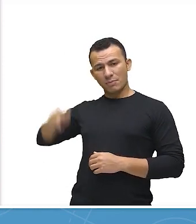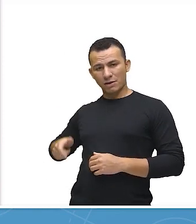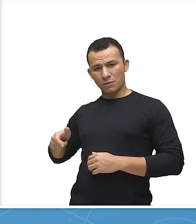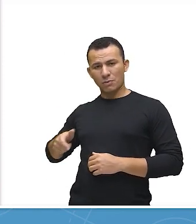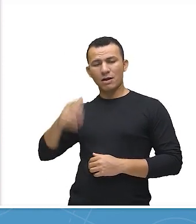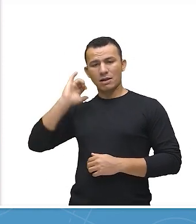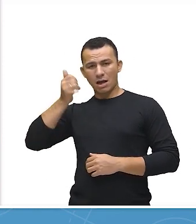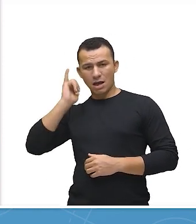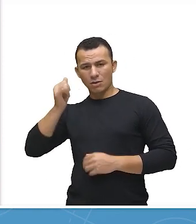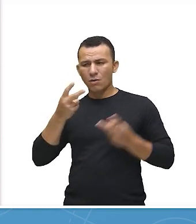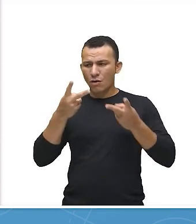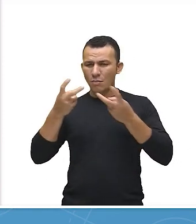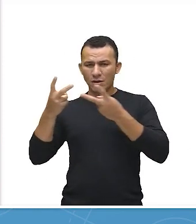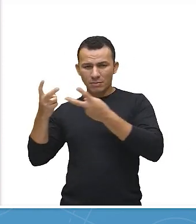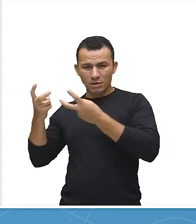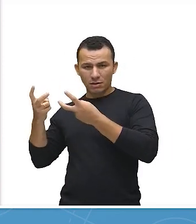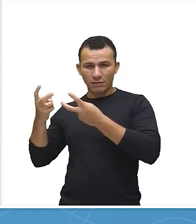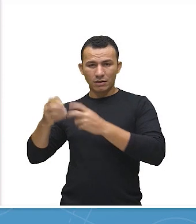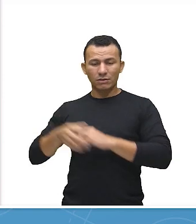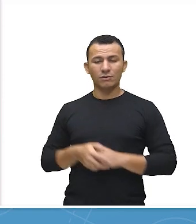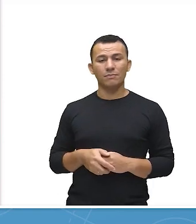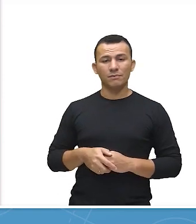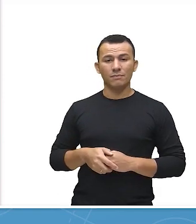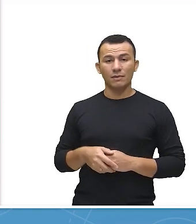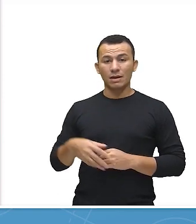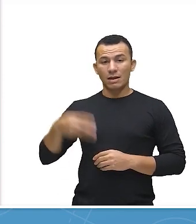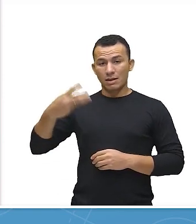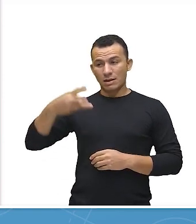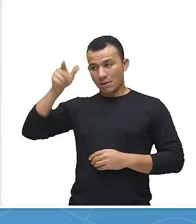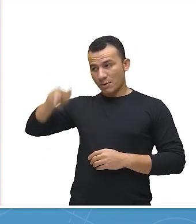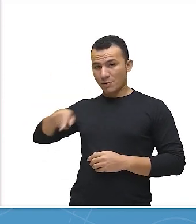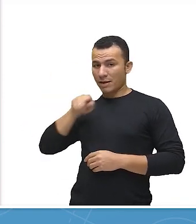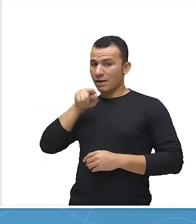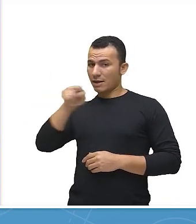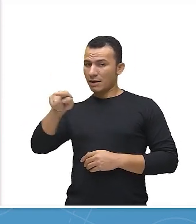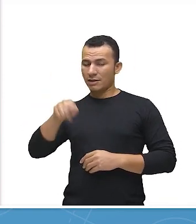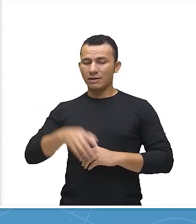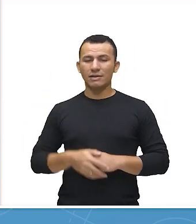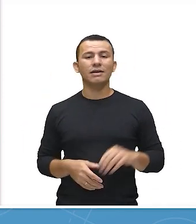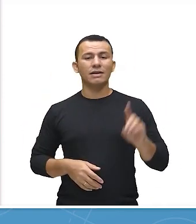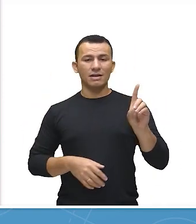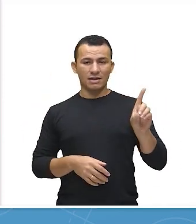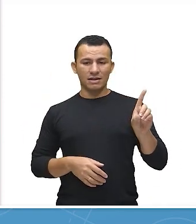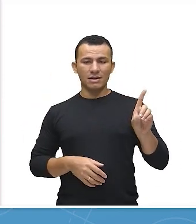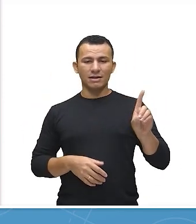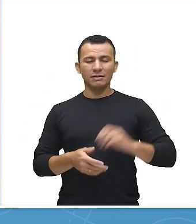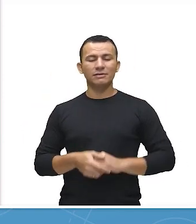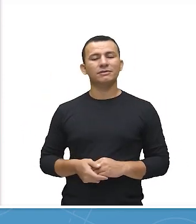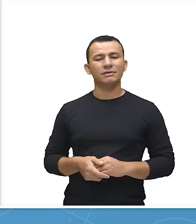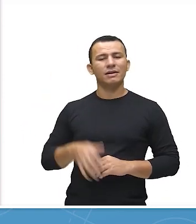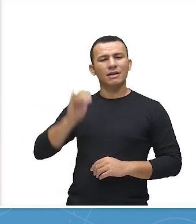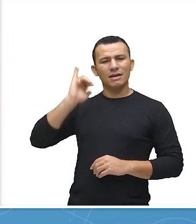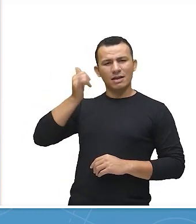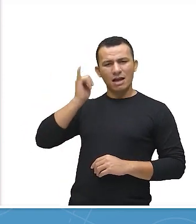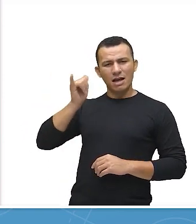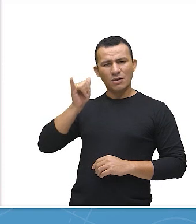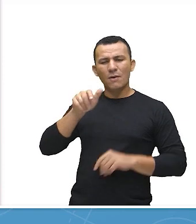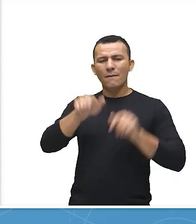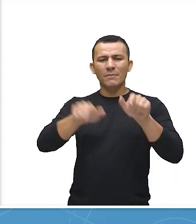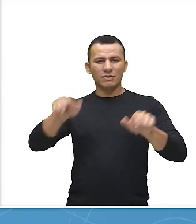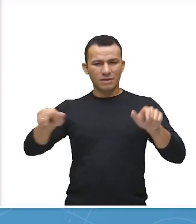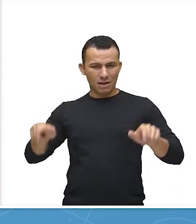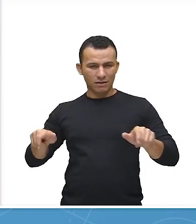desse texto? O enunciado pede o seguinte: o texto ele é narrado em primeira pessoa, lembrando aí,